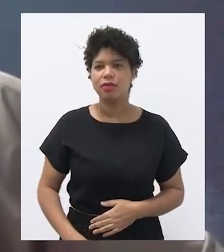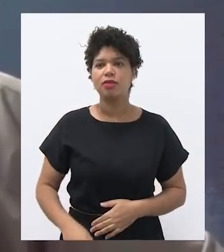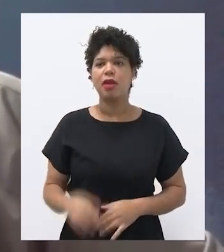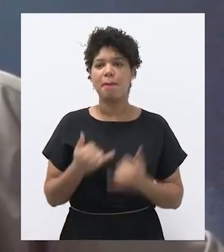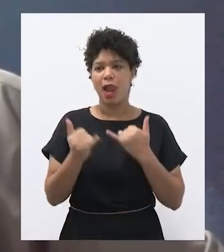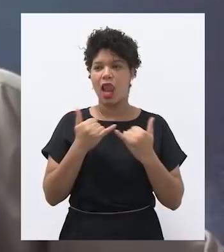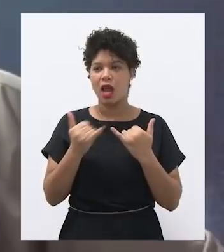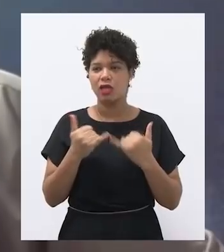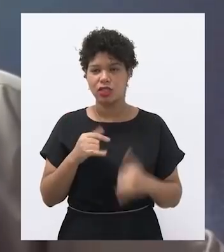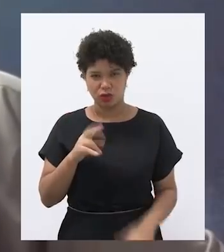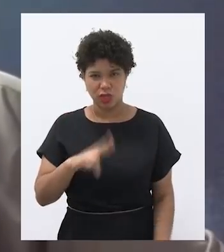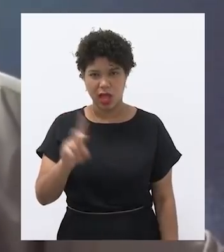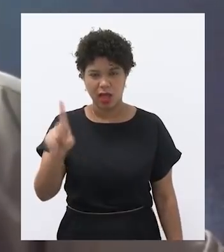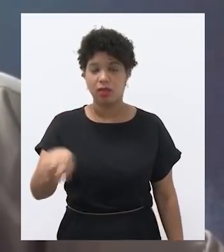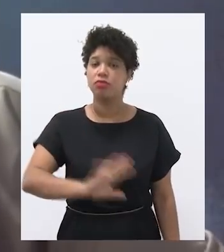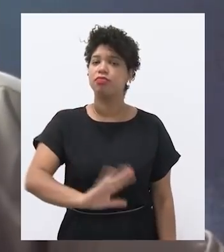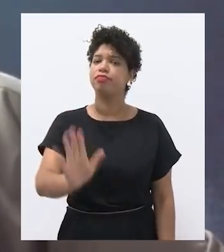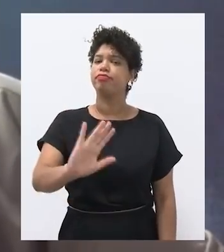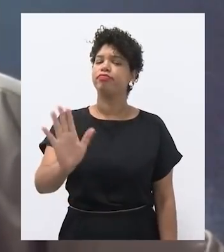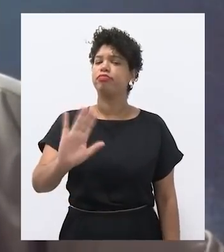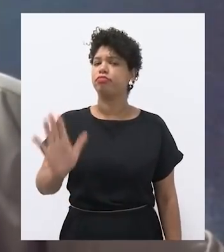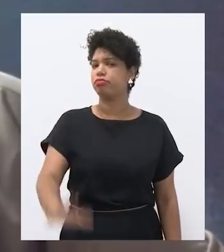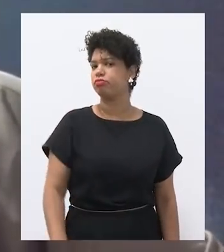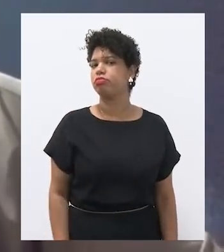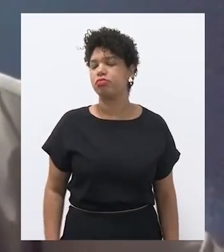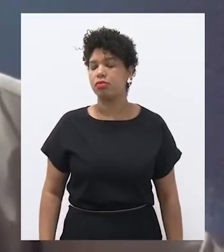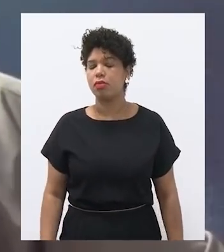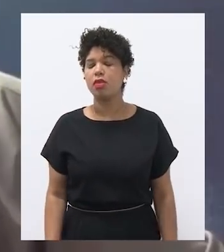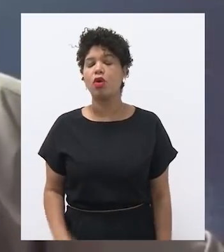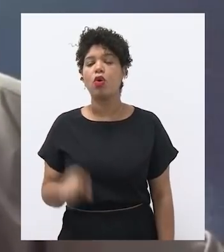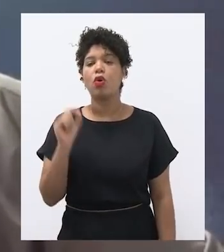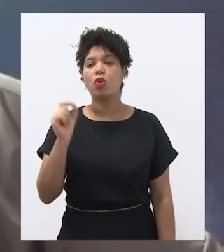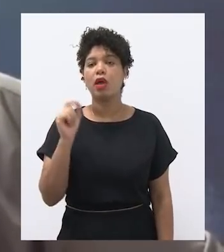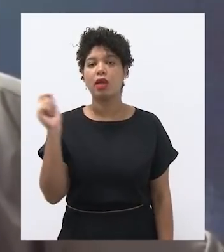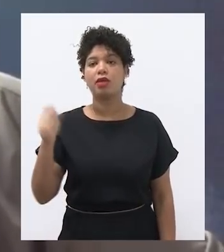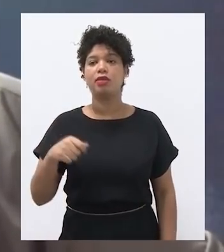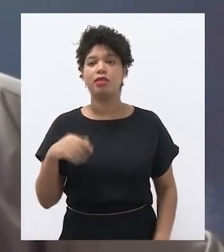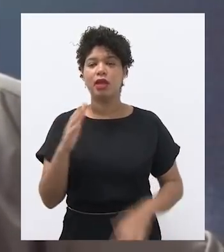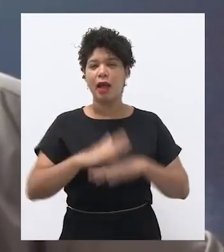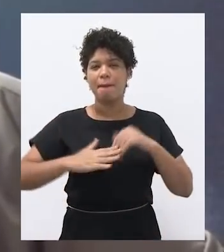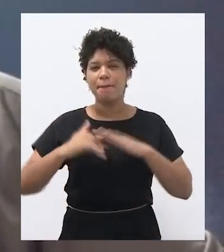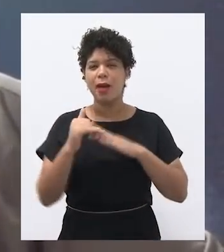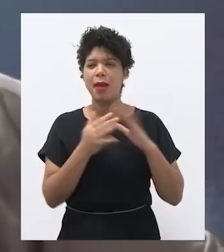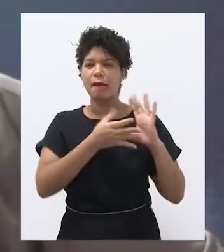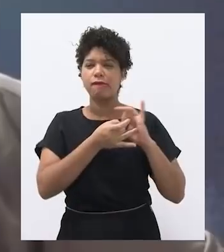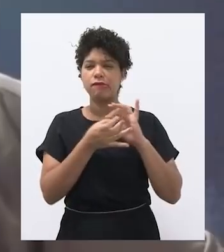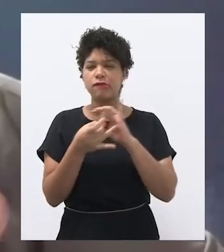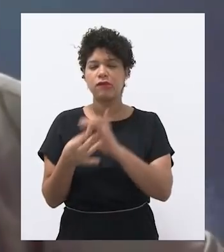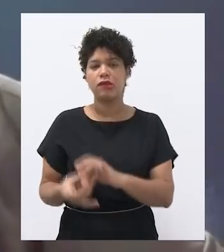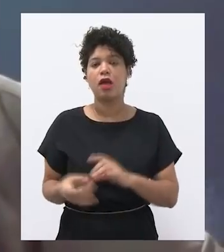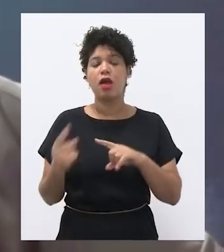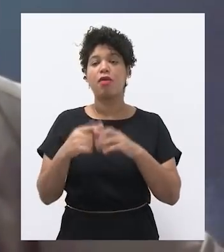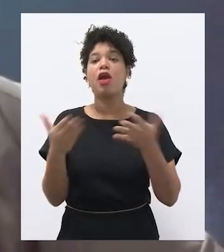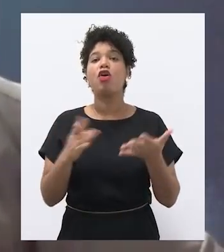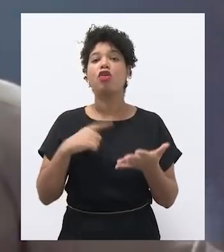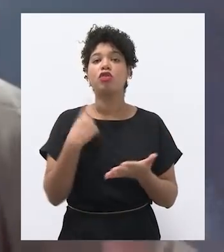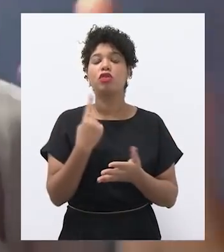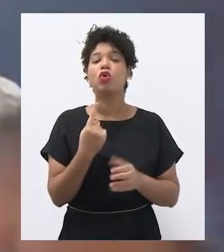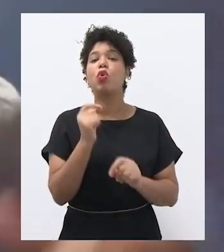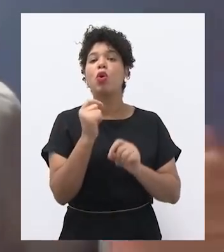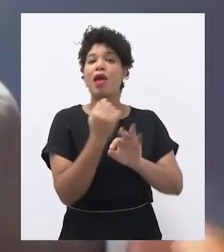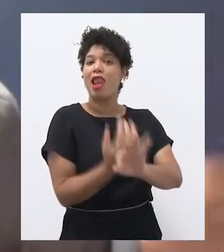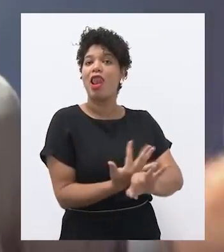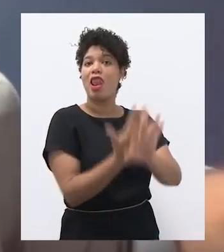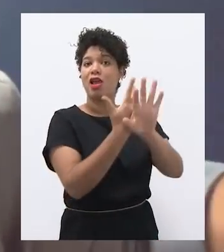narrativa, e aí é puro storytelling, cara. Uma das habilidades mais importantes nesse processo em que a gente está usando a tela e que a